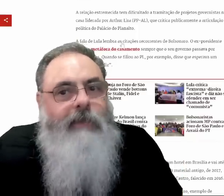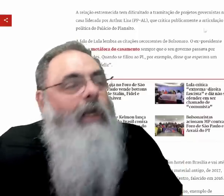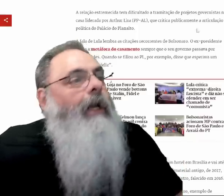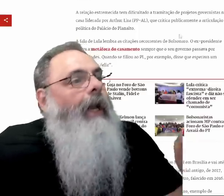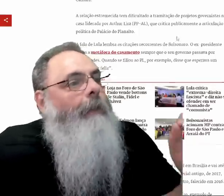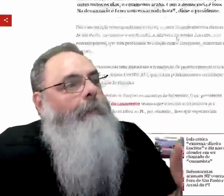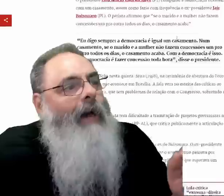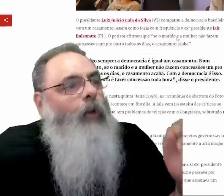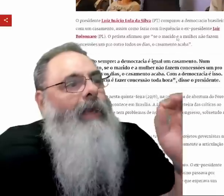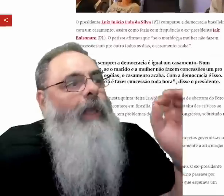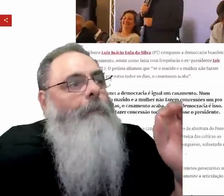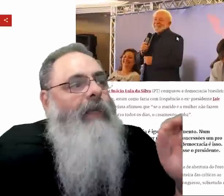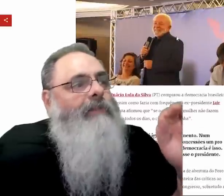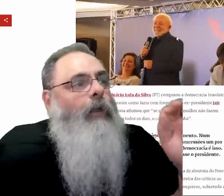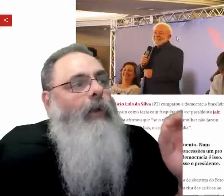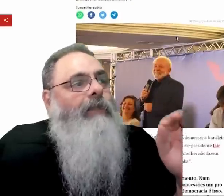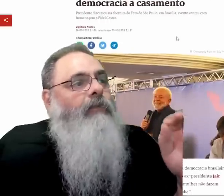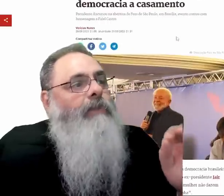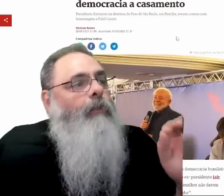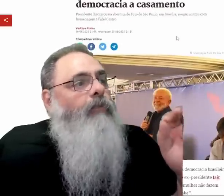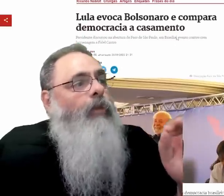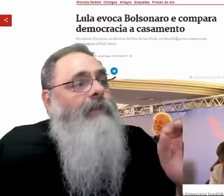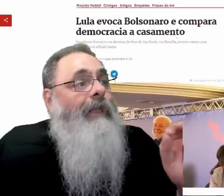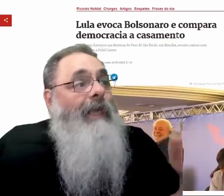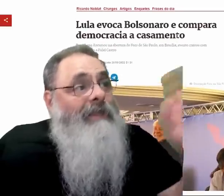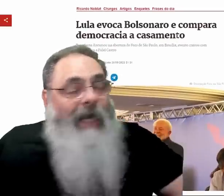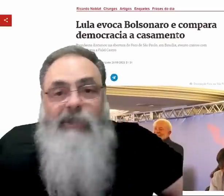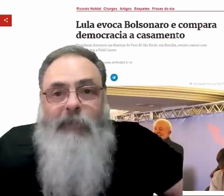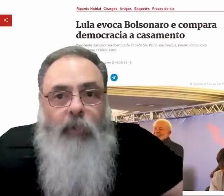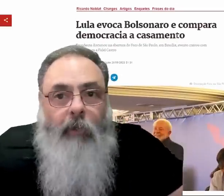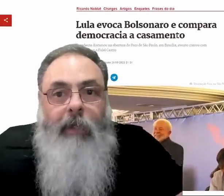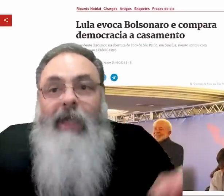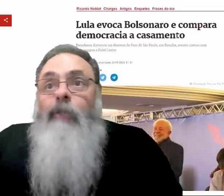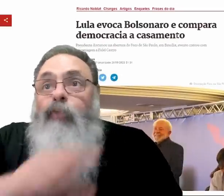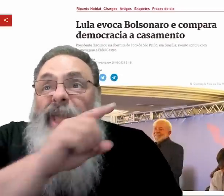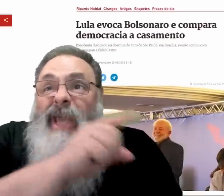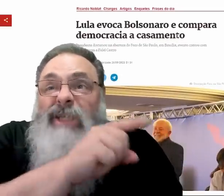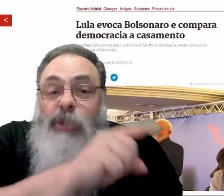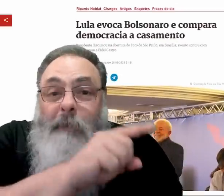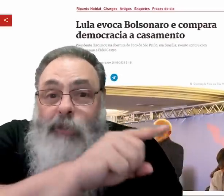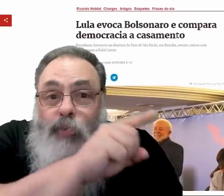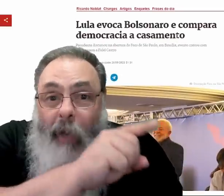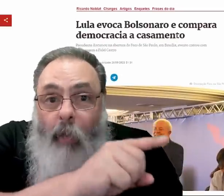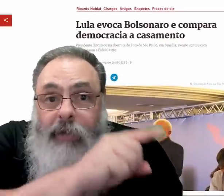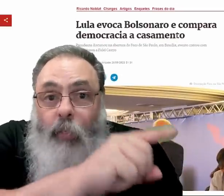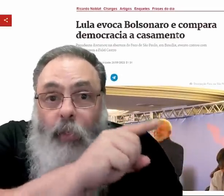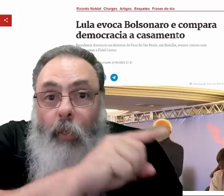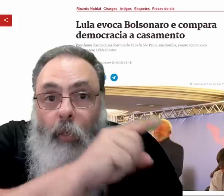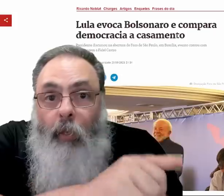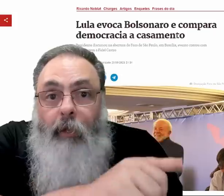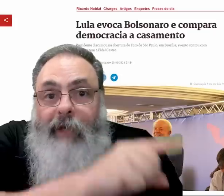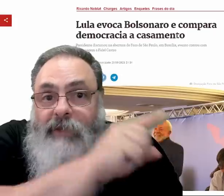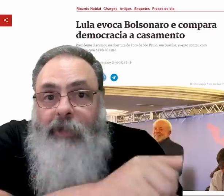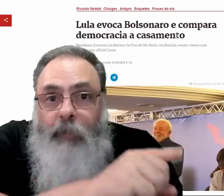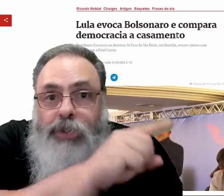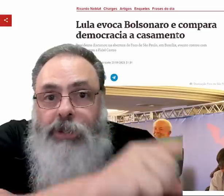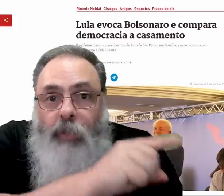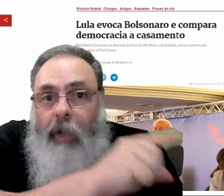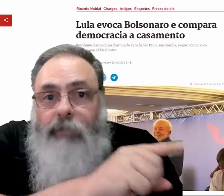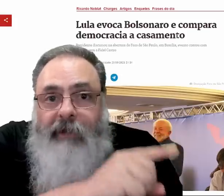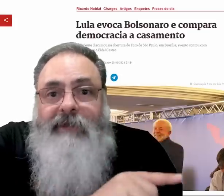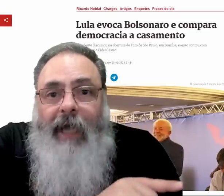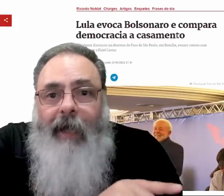que ele fez repara como é que a imprensa agora tá fazendo uma força esse pessoal foi este pessoal que colocou esse